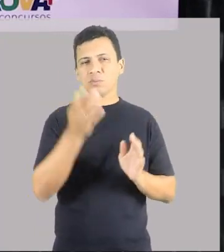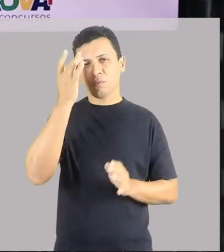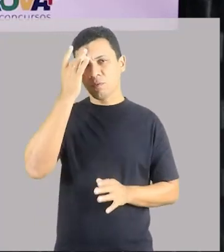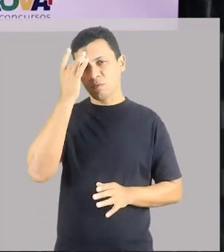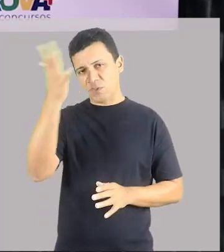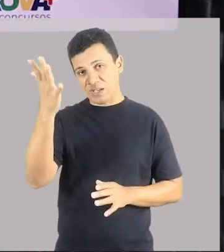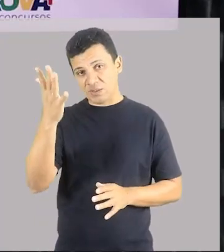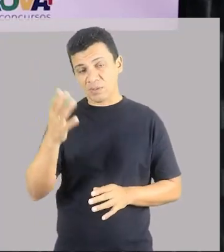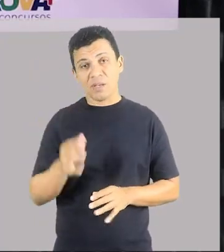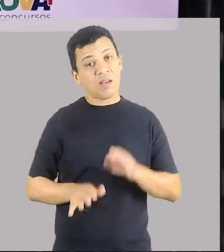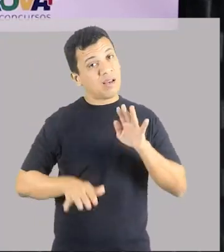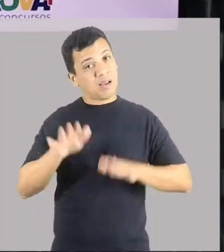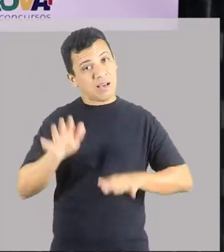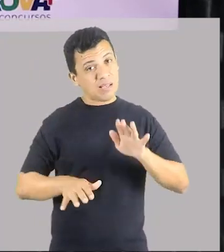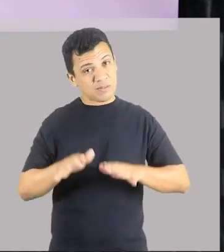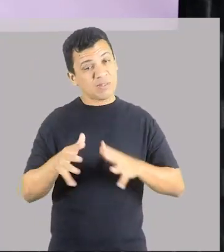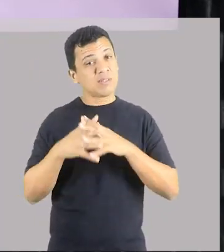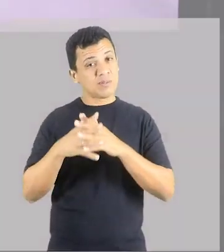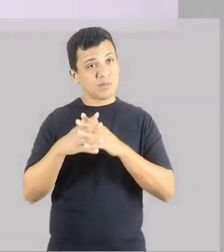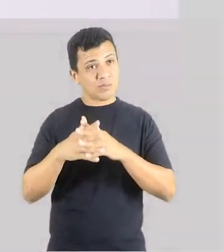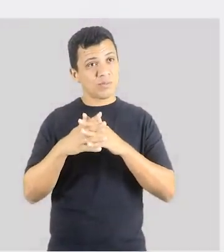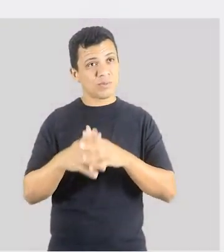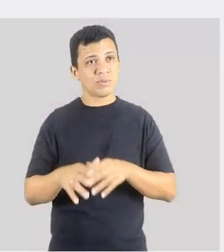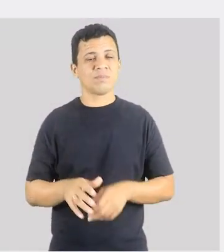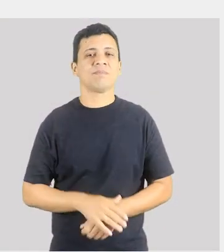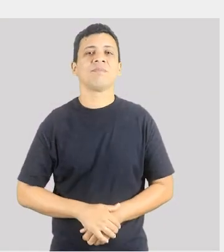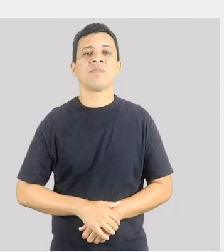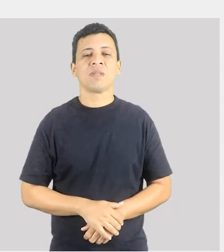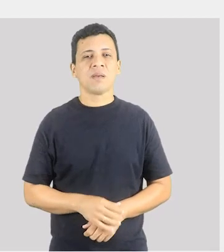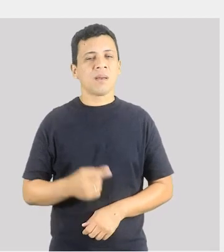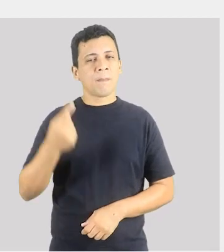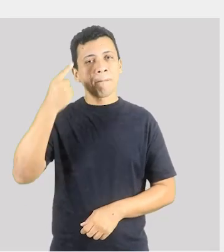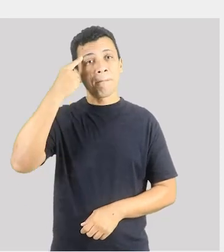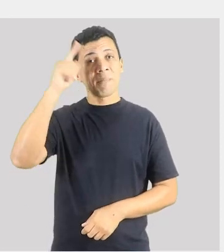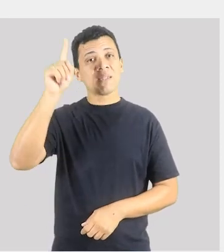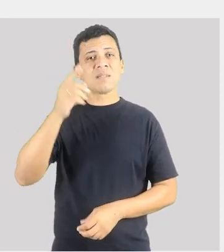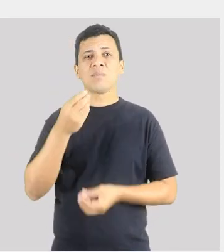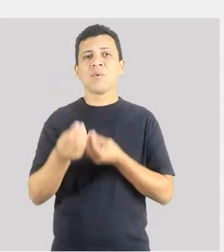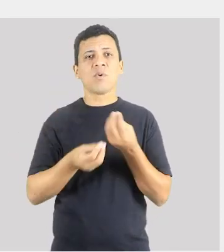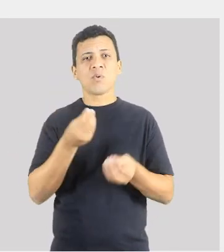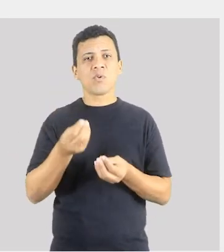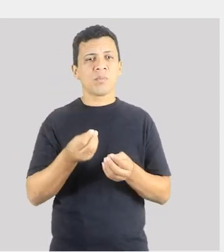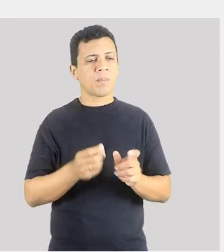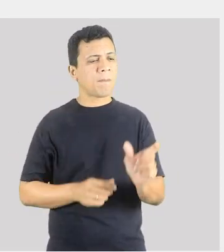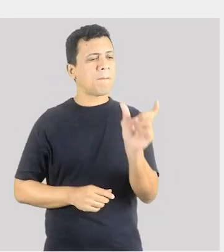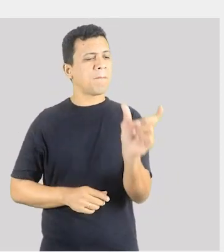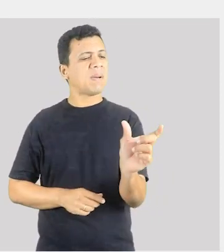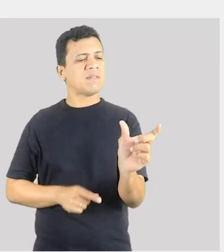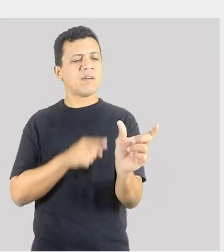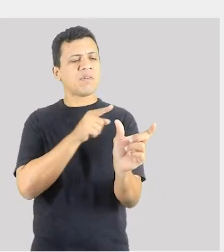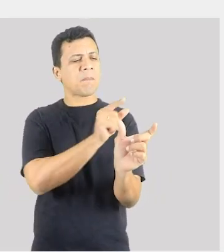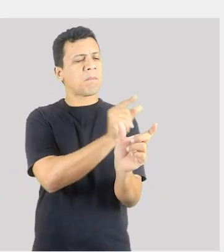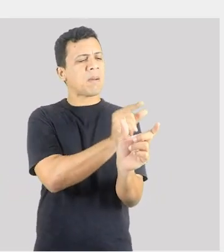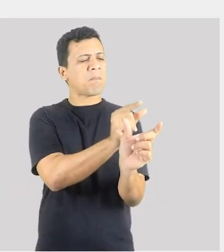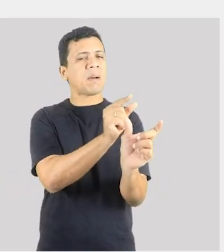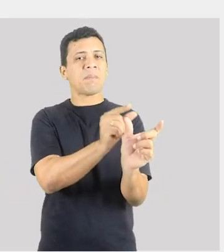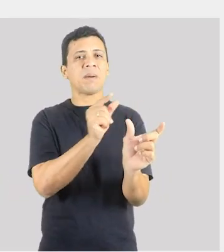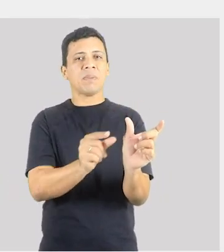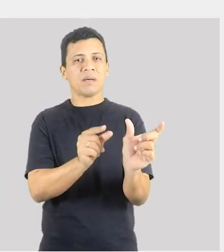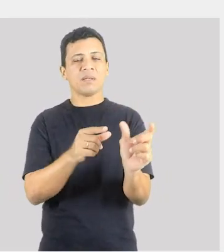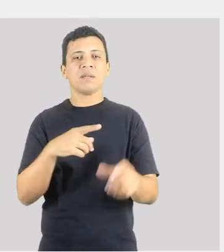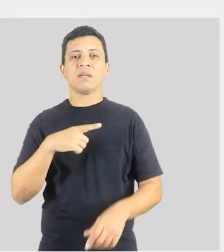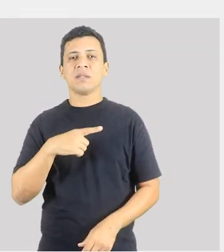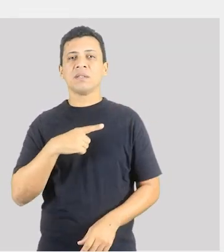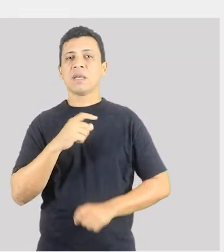cuidado você pode confundir informações quando nós eh pensamos na construção de uma palavra as palavras elas são formadas